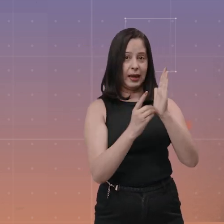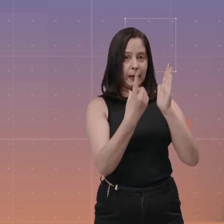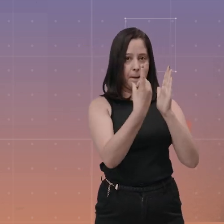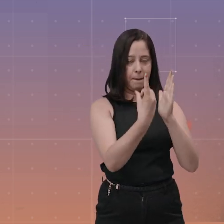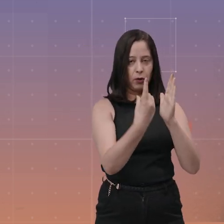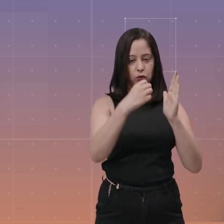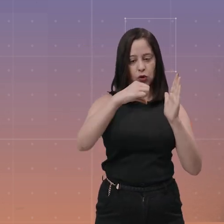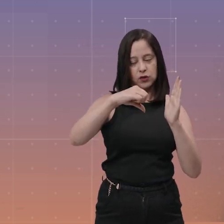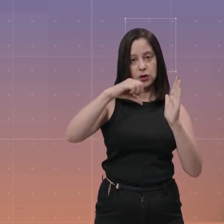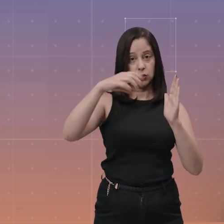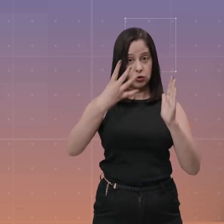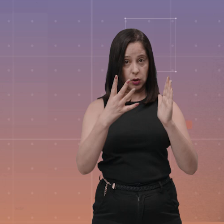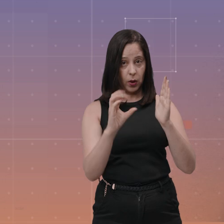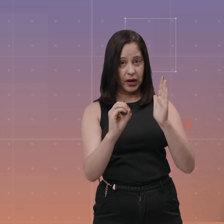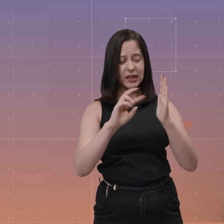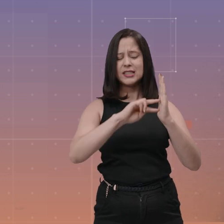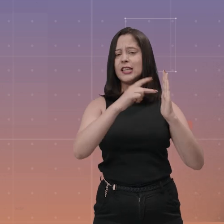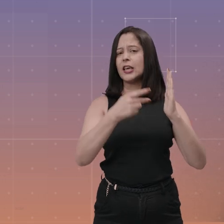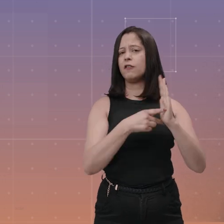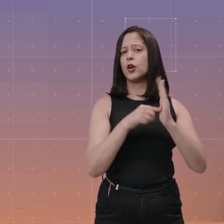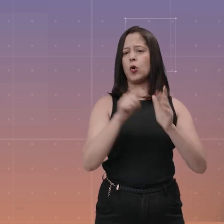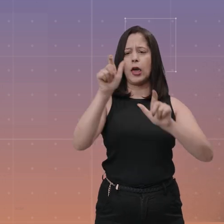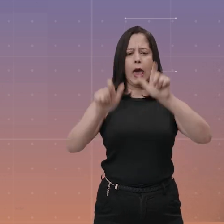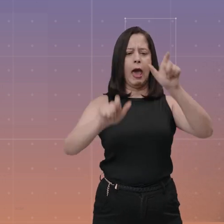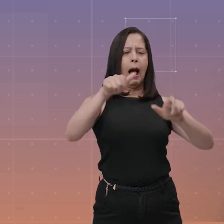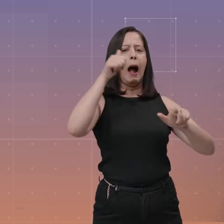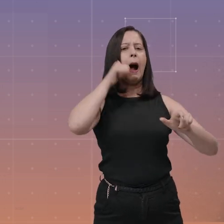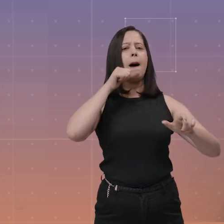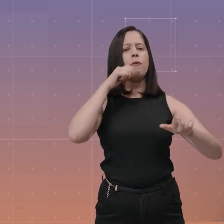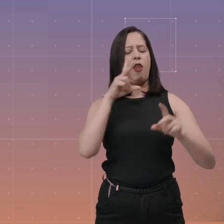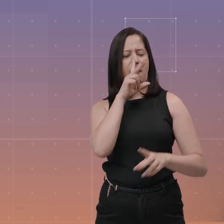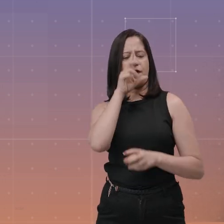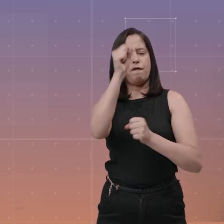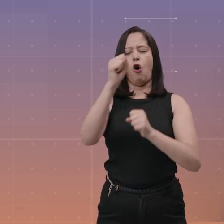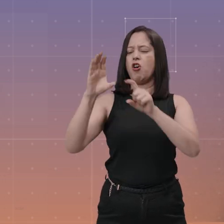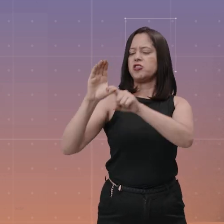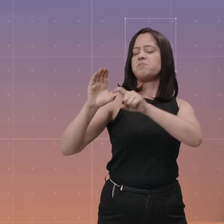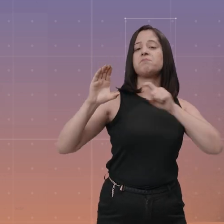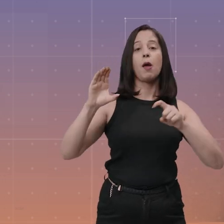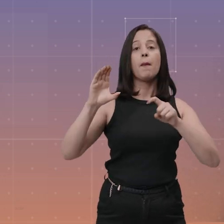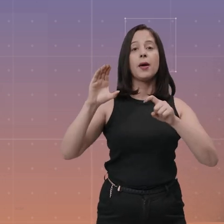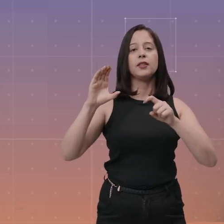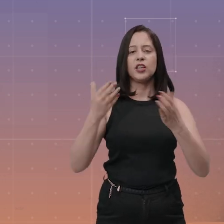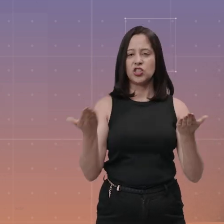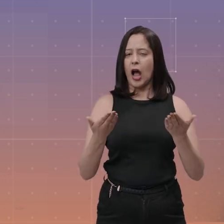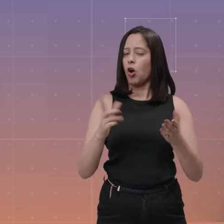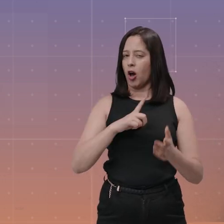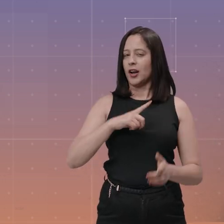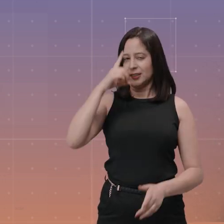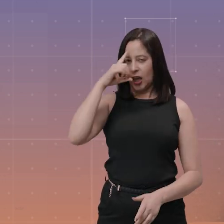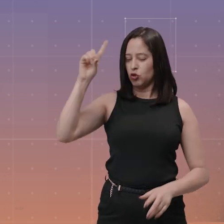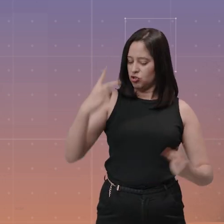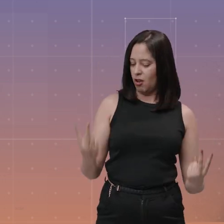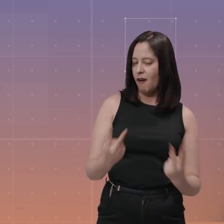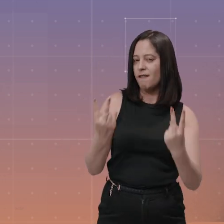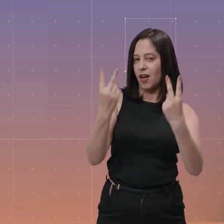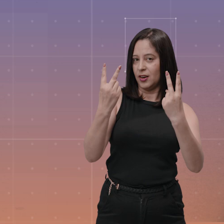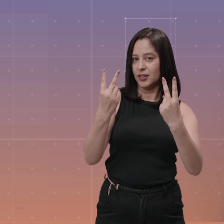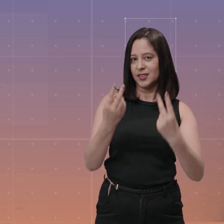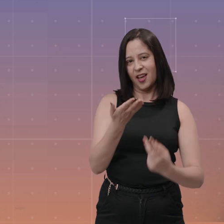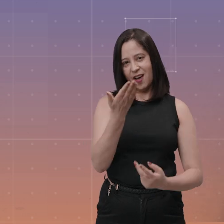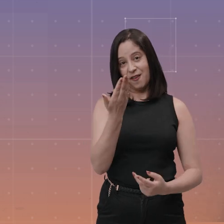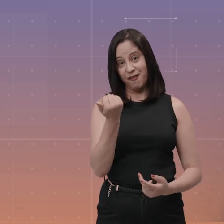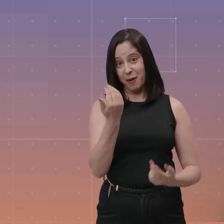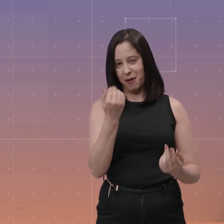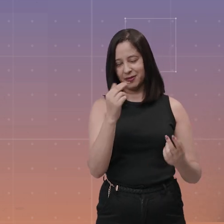de 1940 e simboliza mulheres fortes e independentes, agora tem um dia próprio de